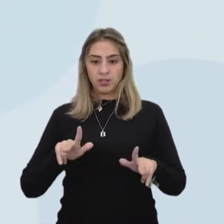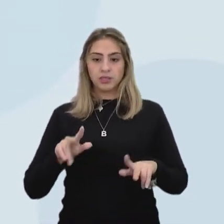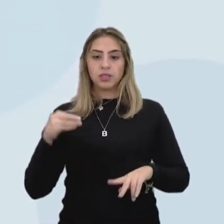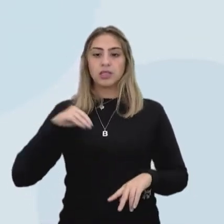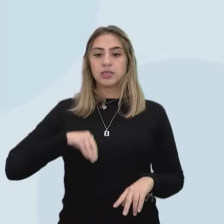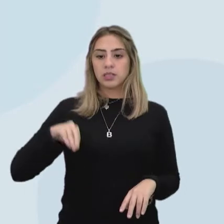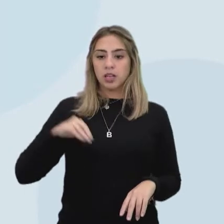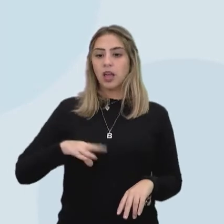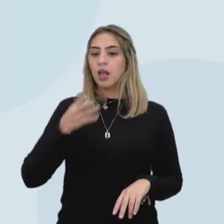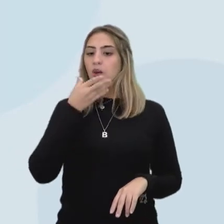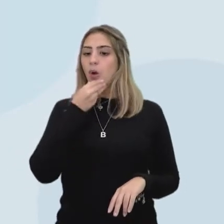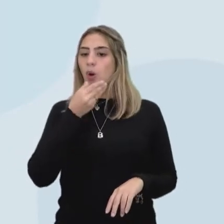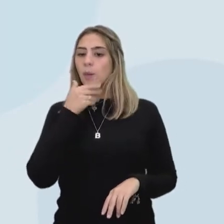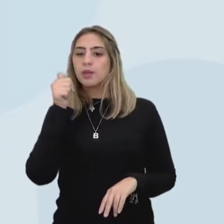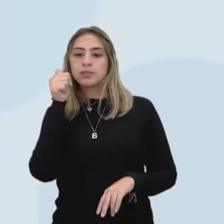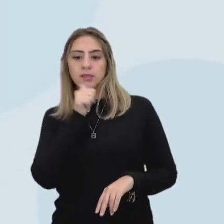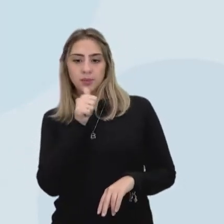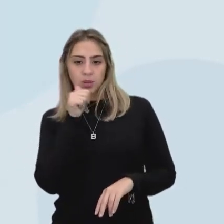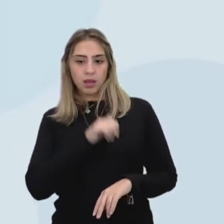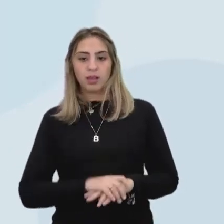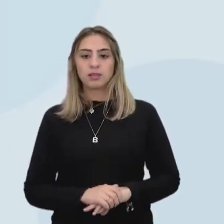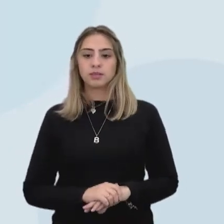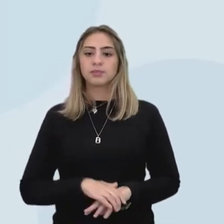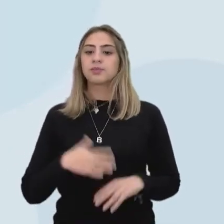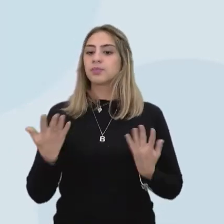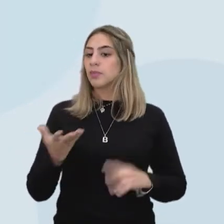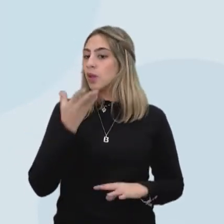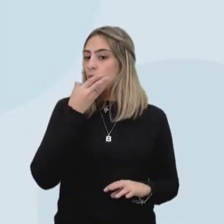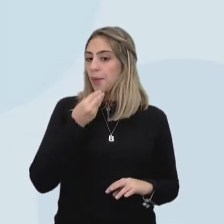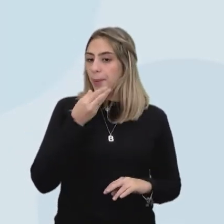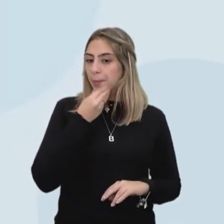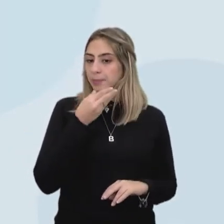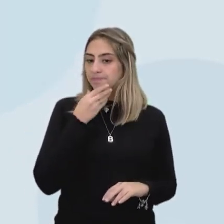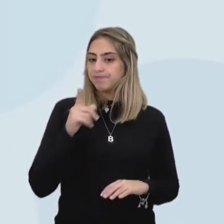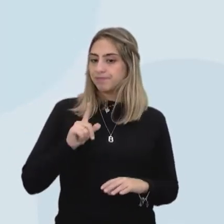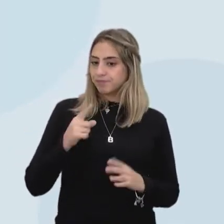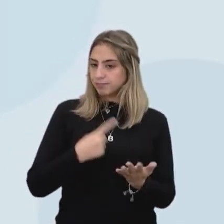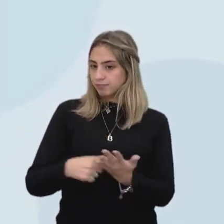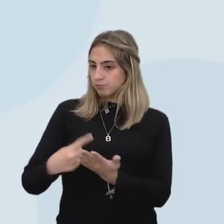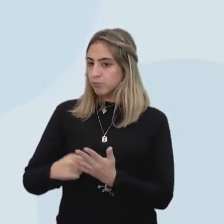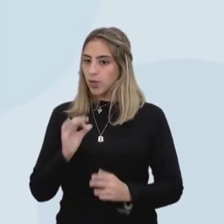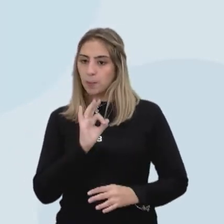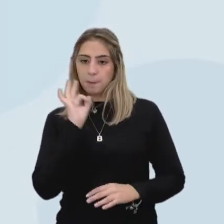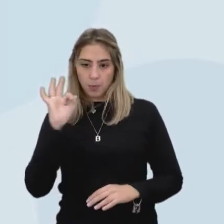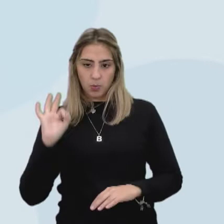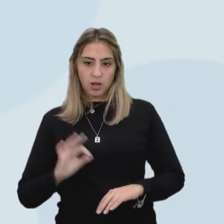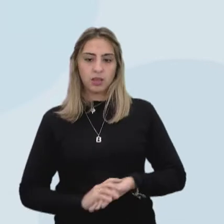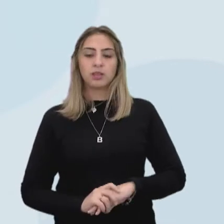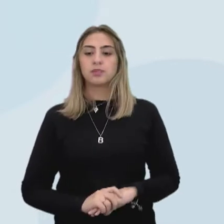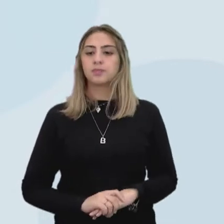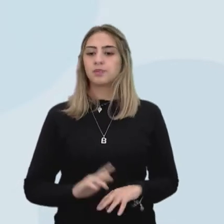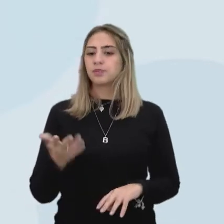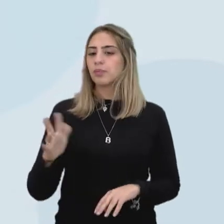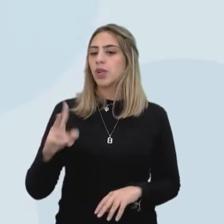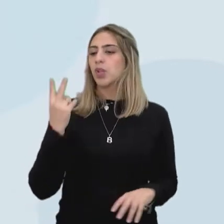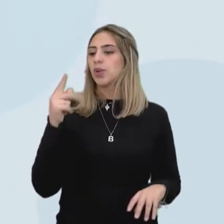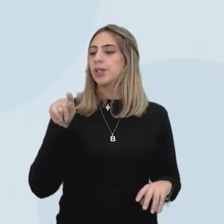salário entre homens e mulheres. Então os homens, né, de acordo com as moedinhas aí, ganham em média R$